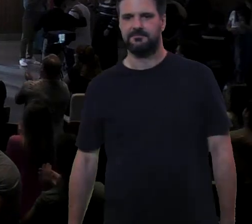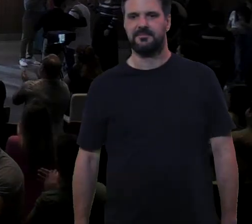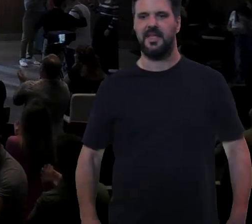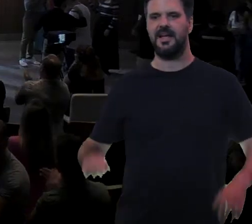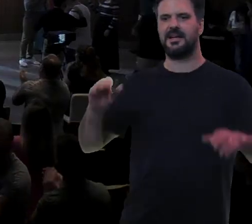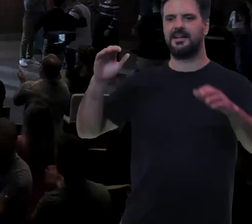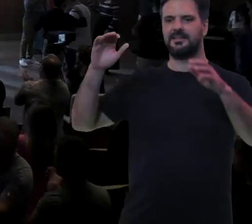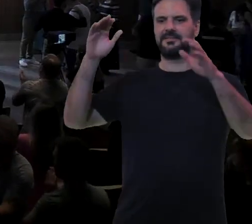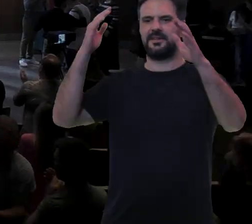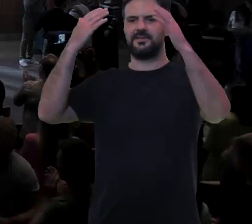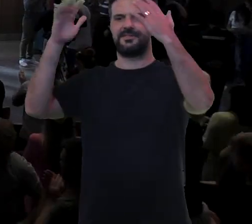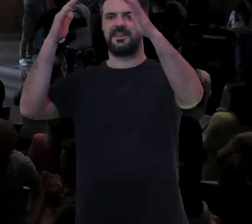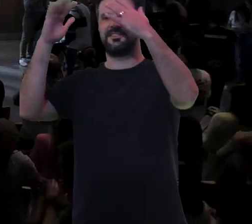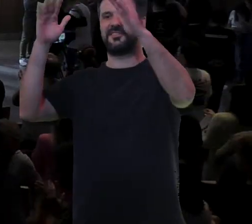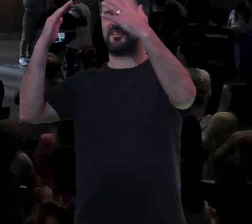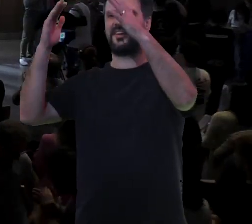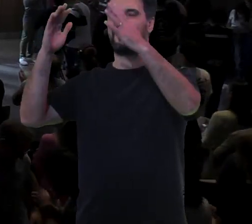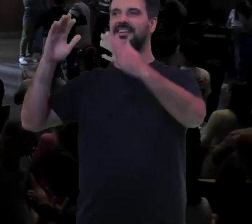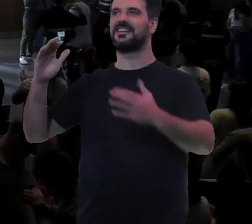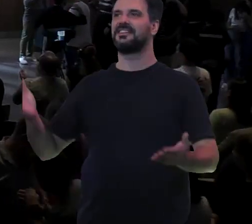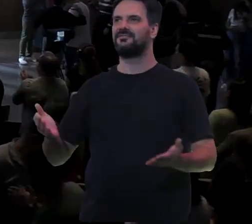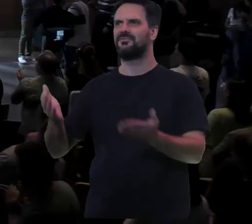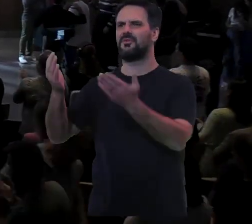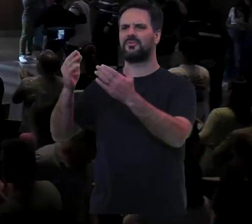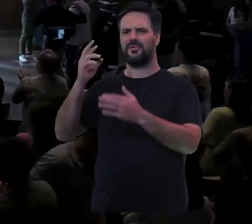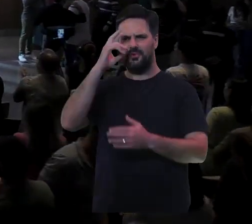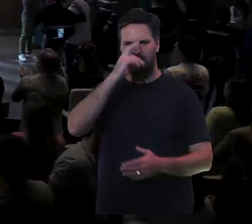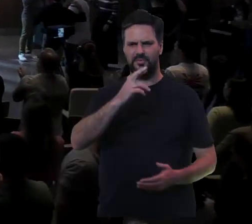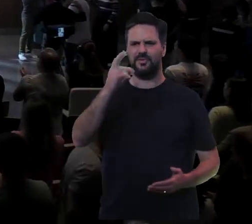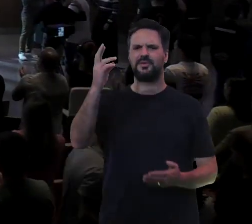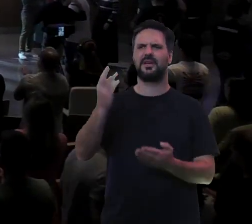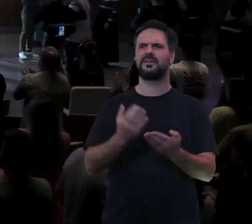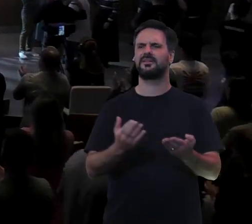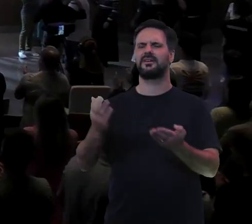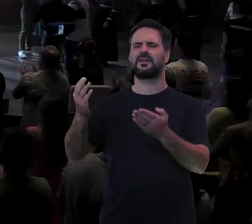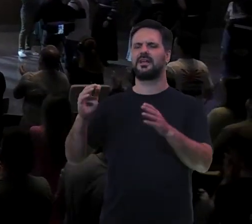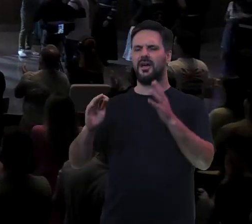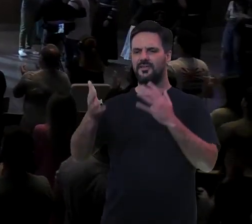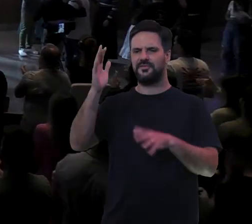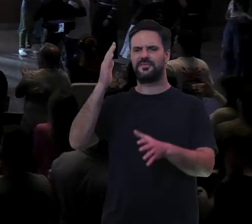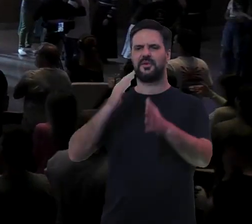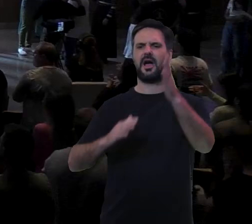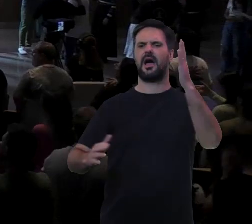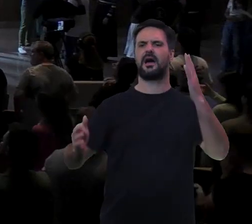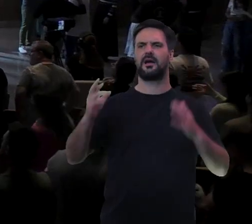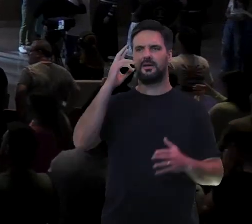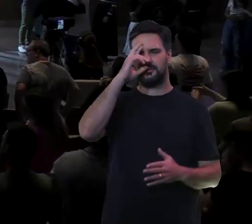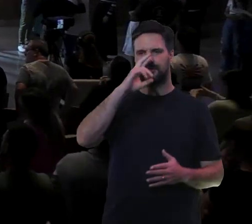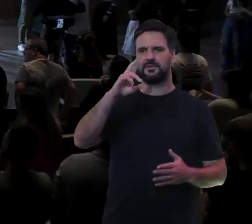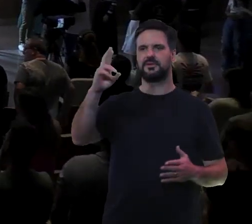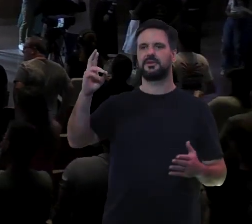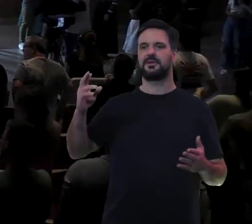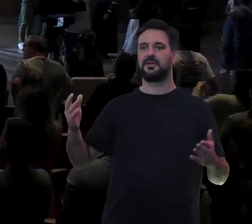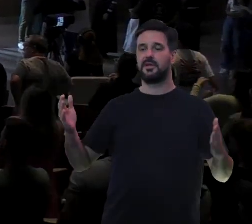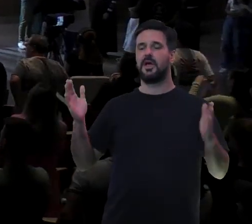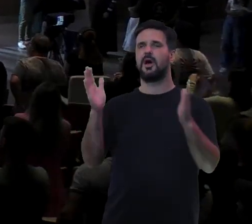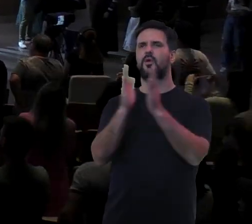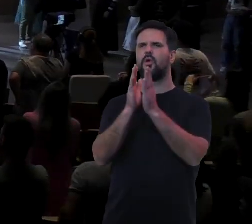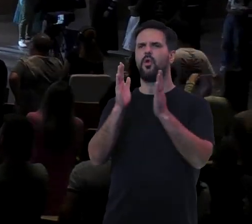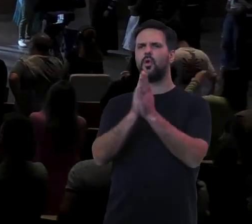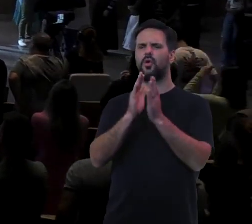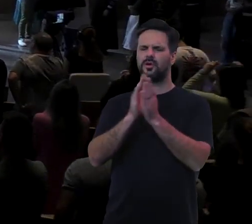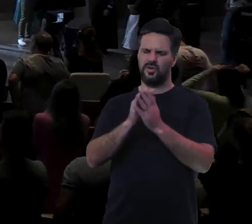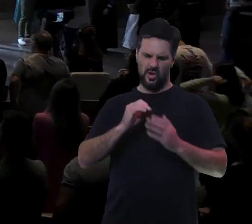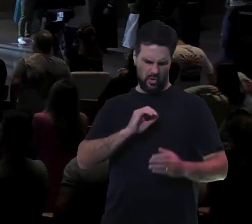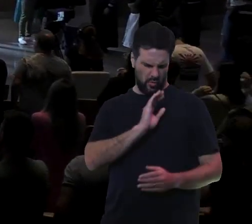Eu queria desafiar você a, junto comigo, celebrar o Senhor nessa próxima canção, com o nosso coração transbordando de